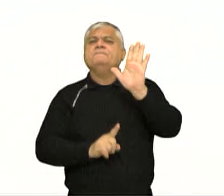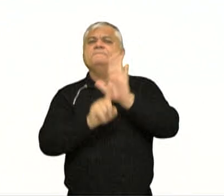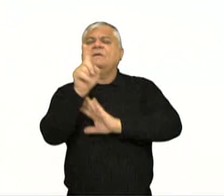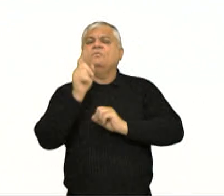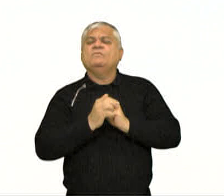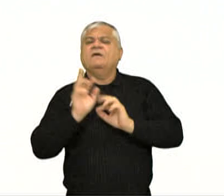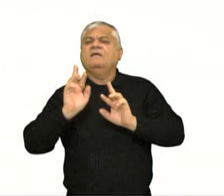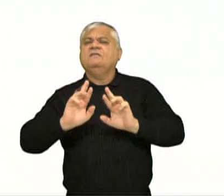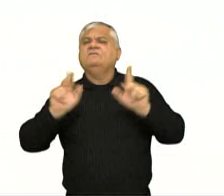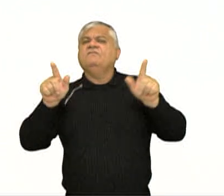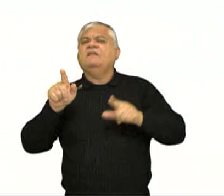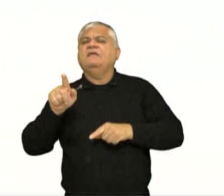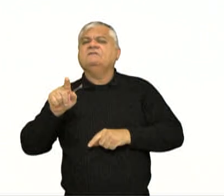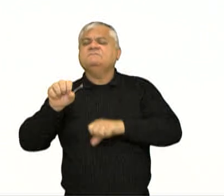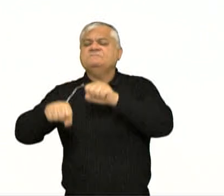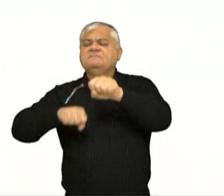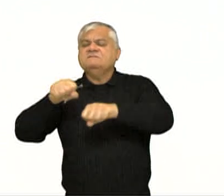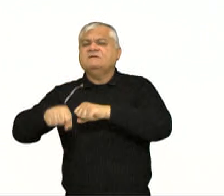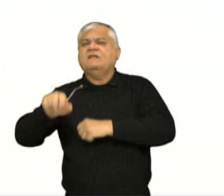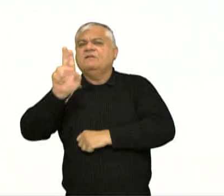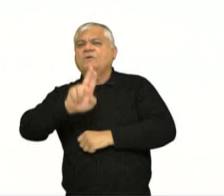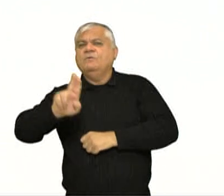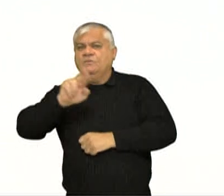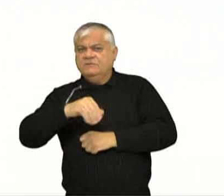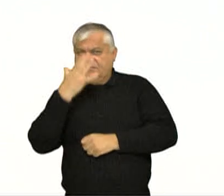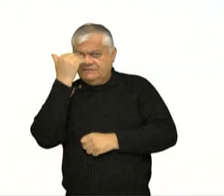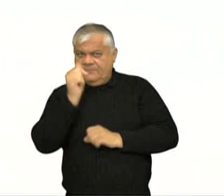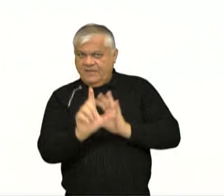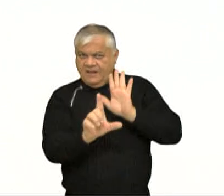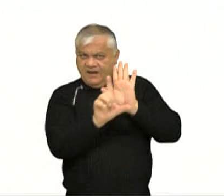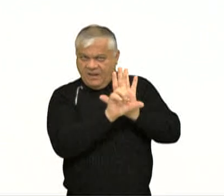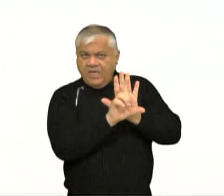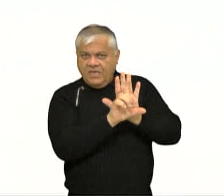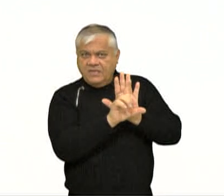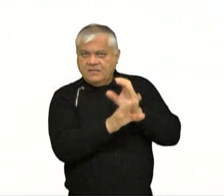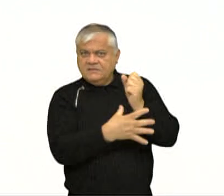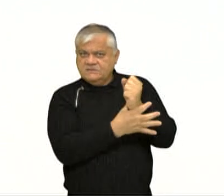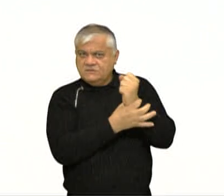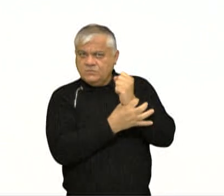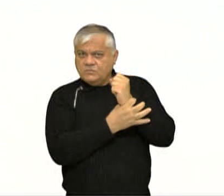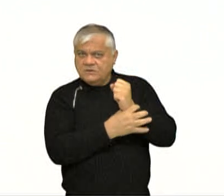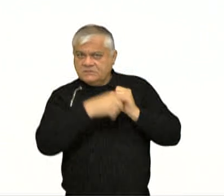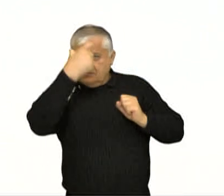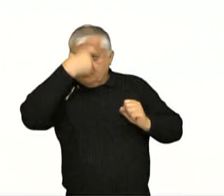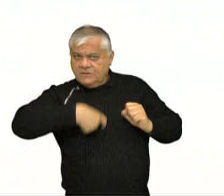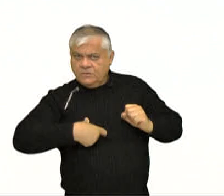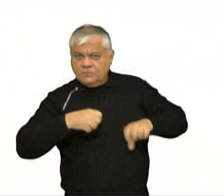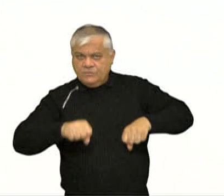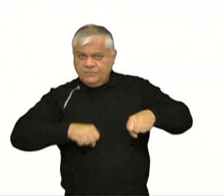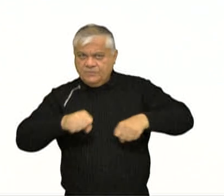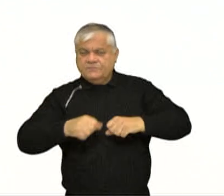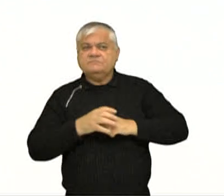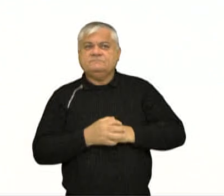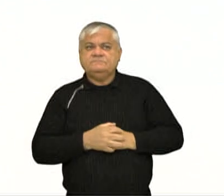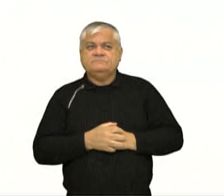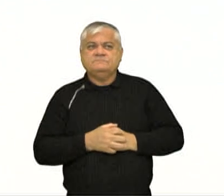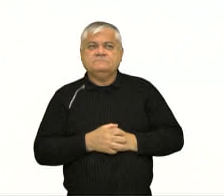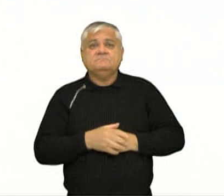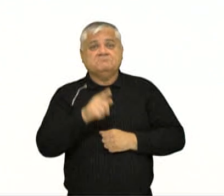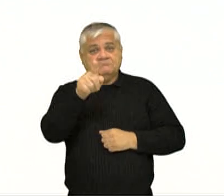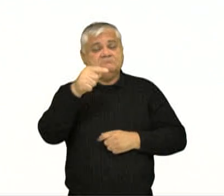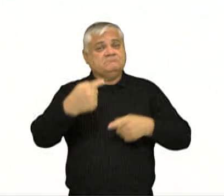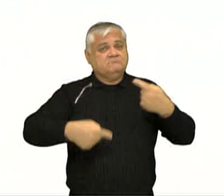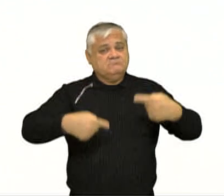uma bicicleta? Você sabe que existem leis que resguardam a segurança do ciclista? Vai ficar aí a discussão